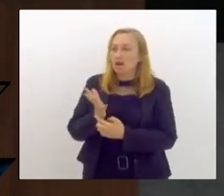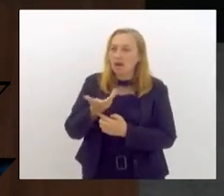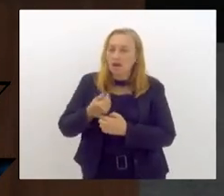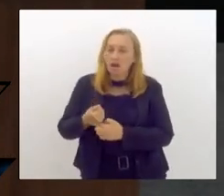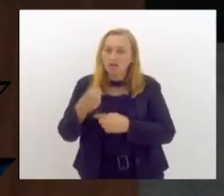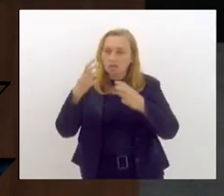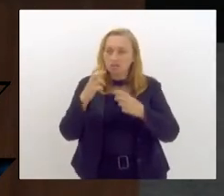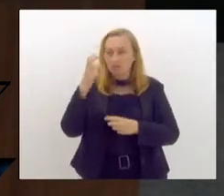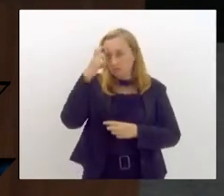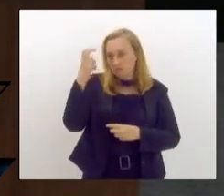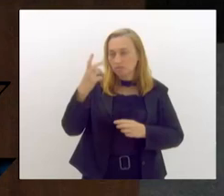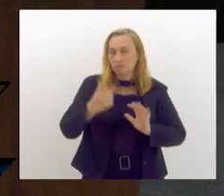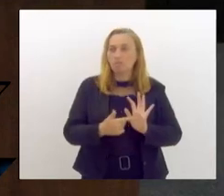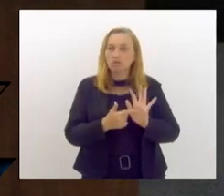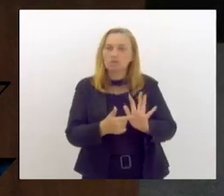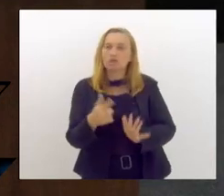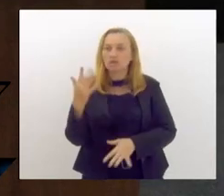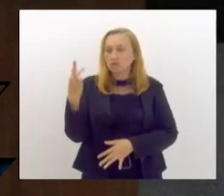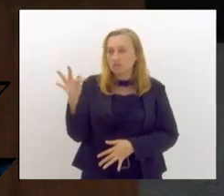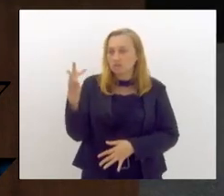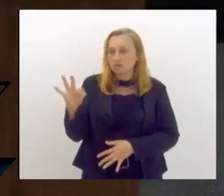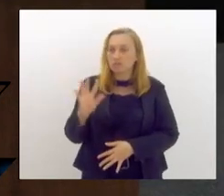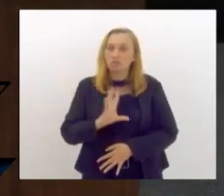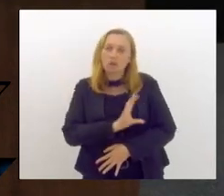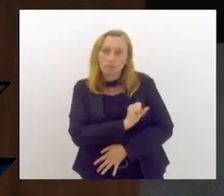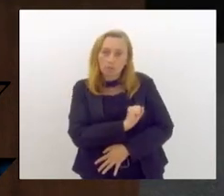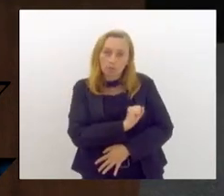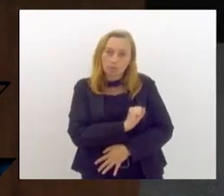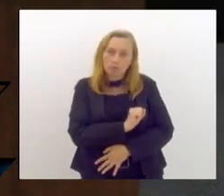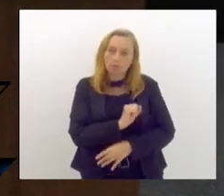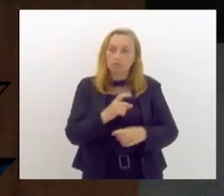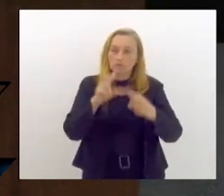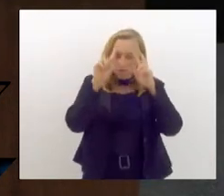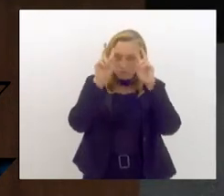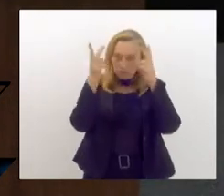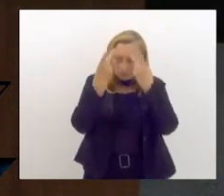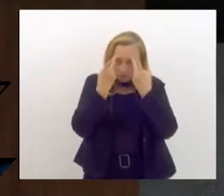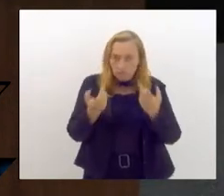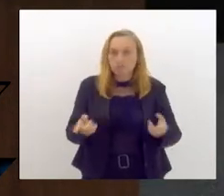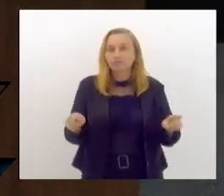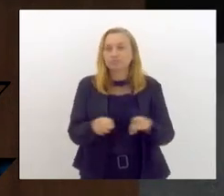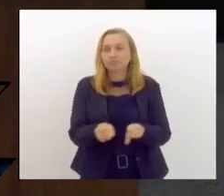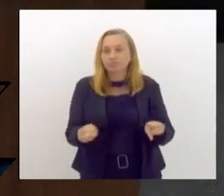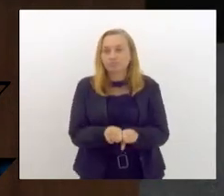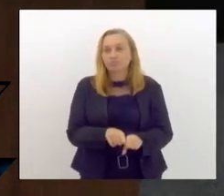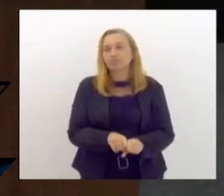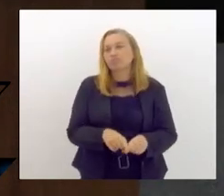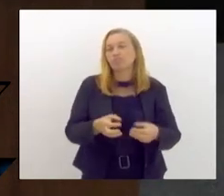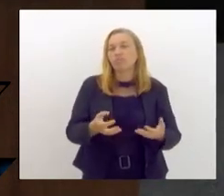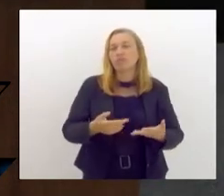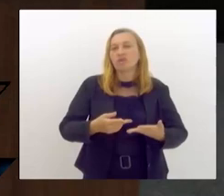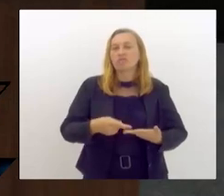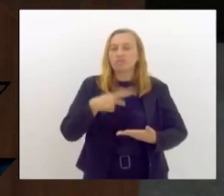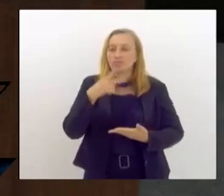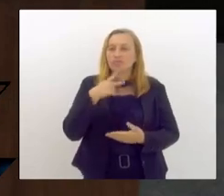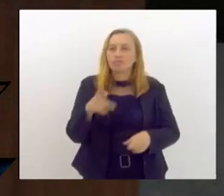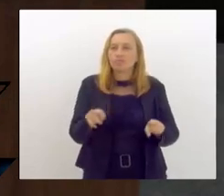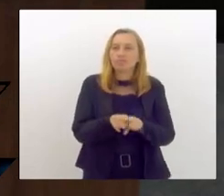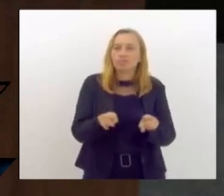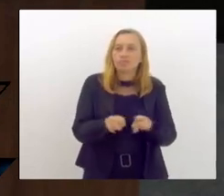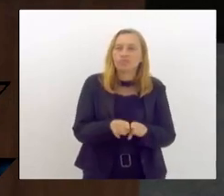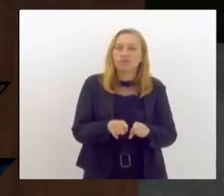expressar suas dores, os seus amores e as suas revoltas. É nisso que a gente tem trazido também